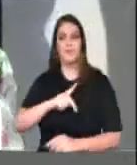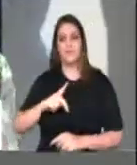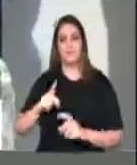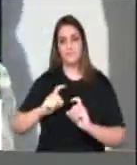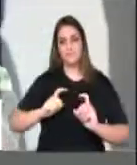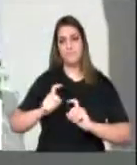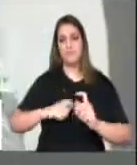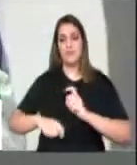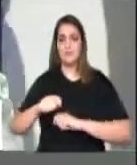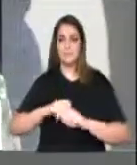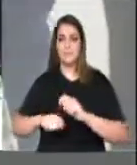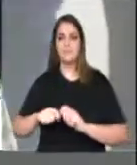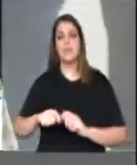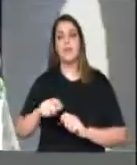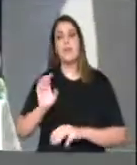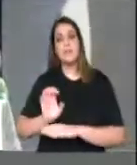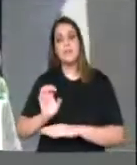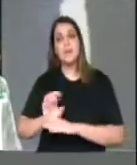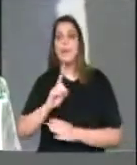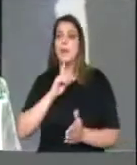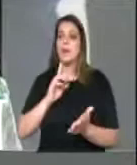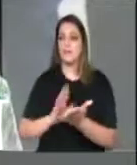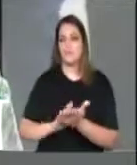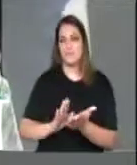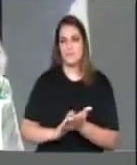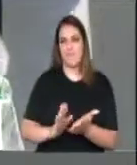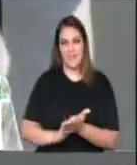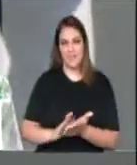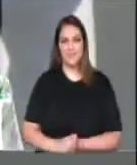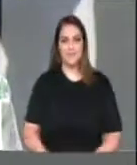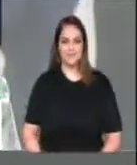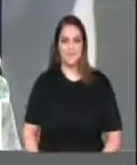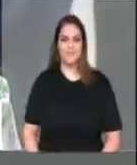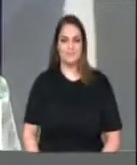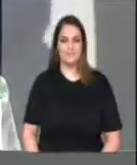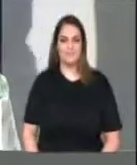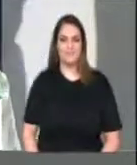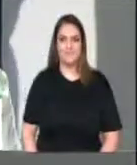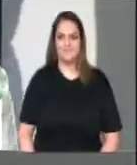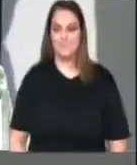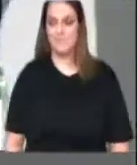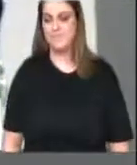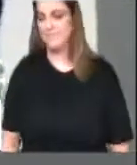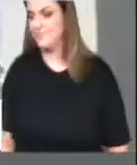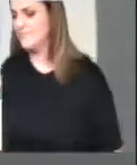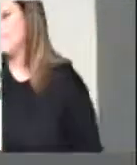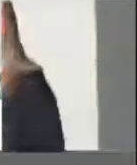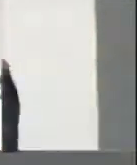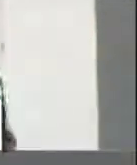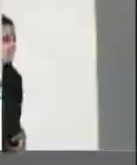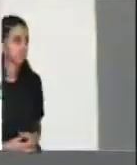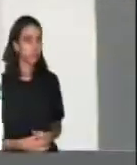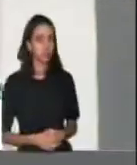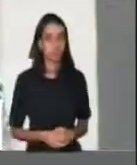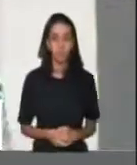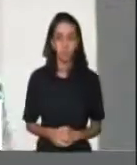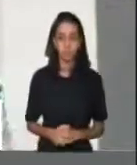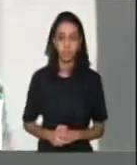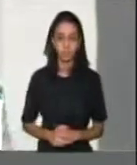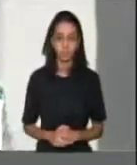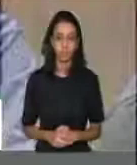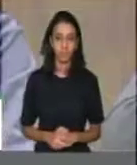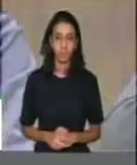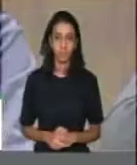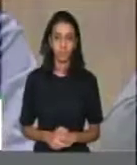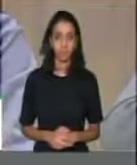que aniversaria de uma atitude da qual todos nós, brasileiros e brasileiras, temos conhecimento.